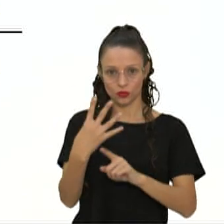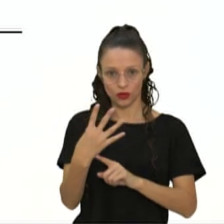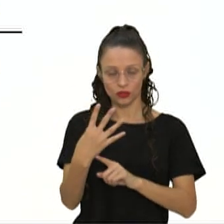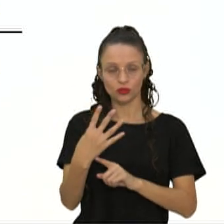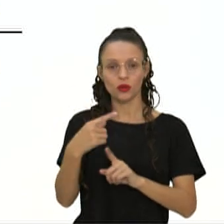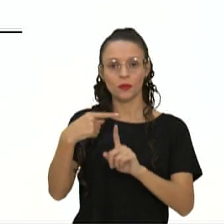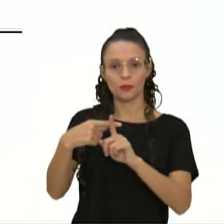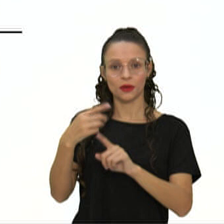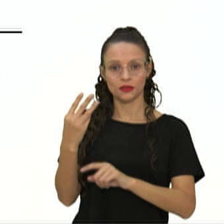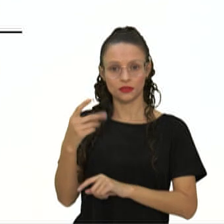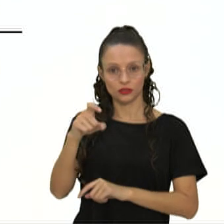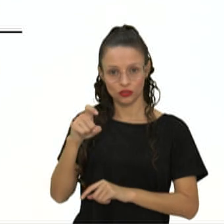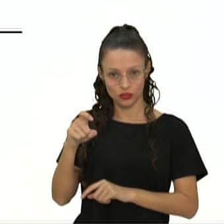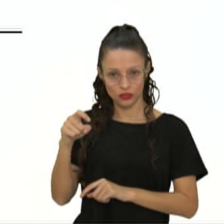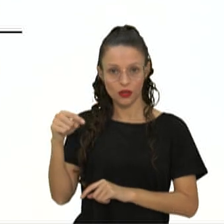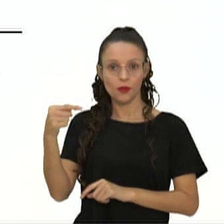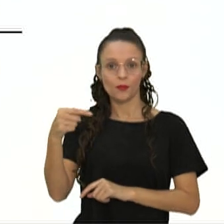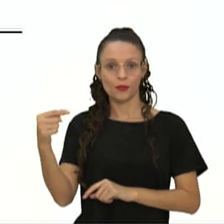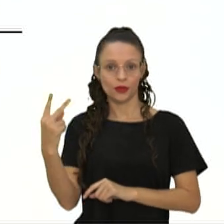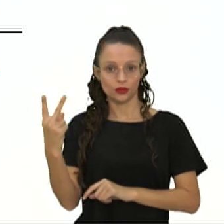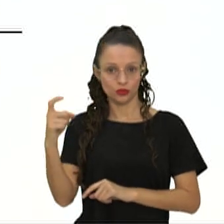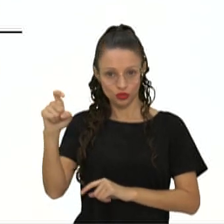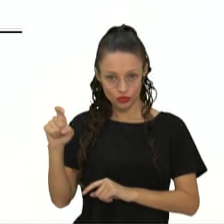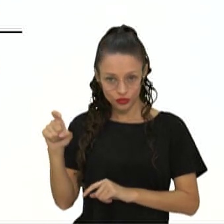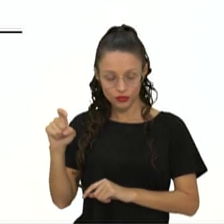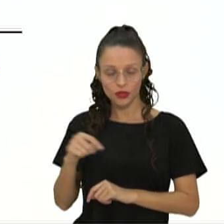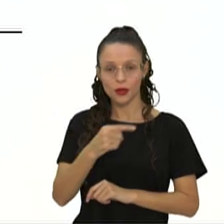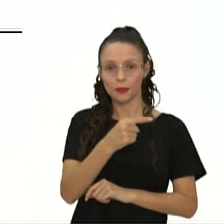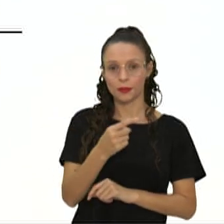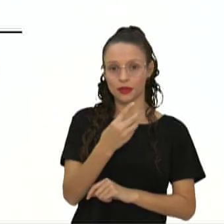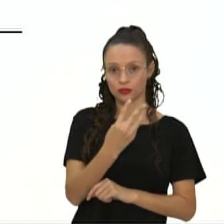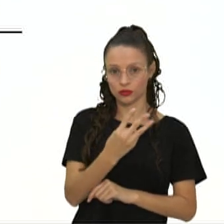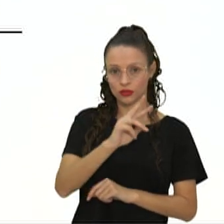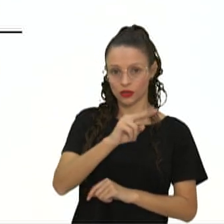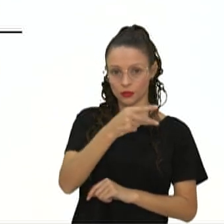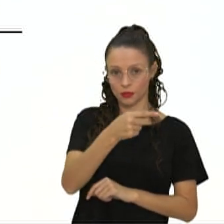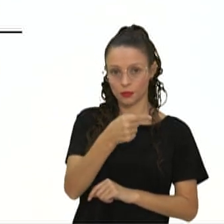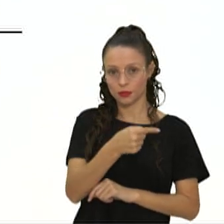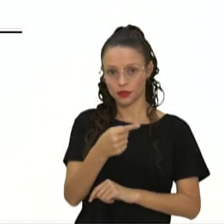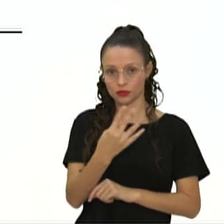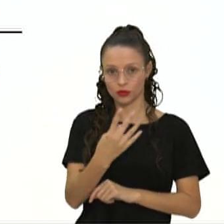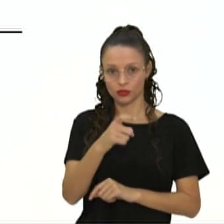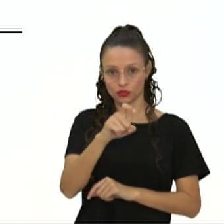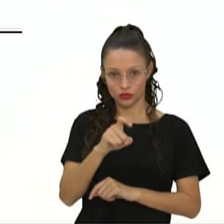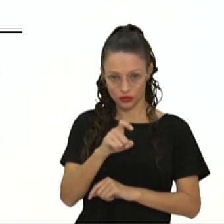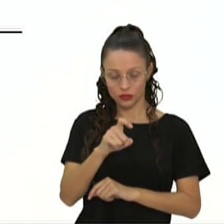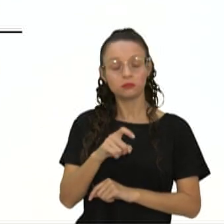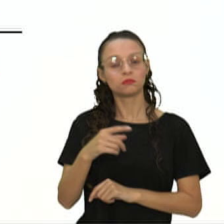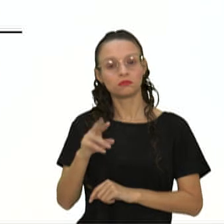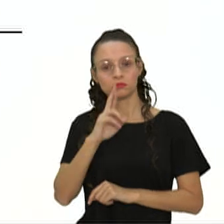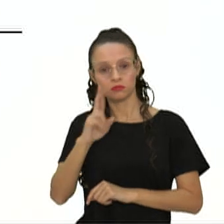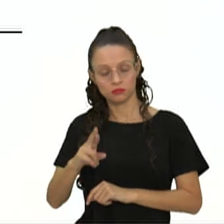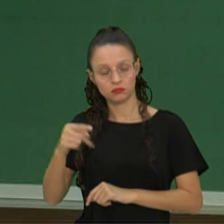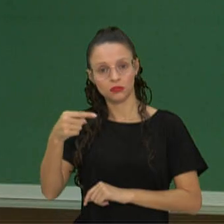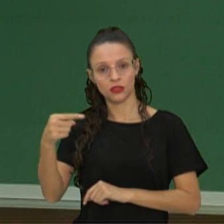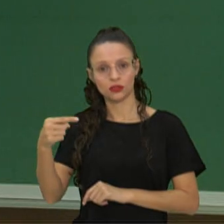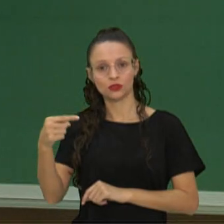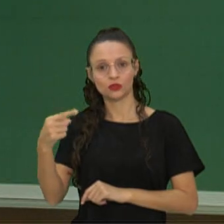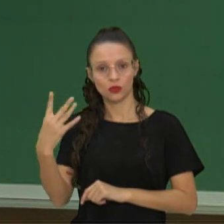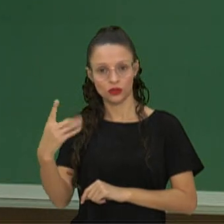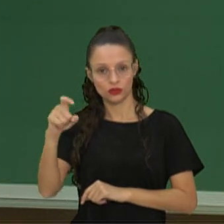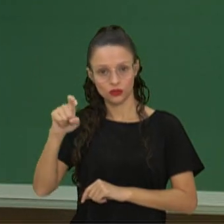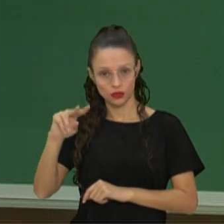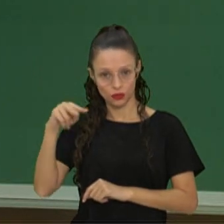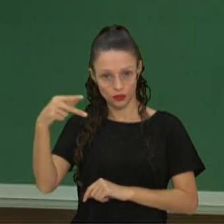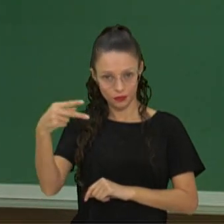3x dá menos 2x. Menos 3x ao quadrado, menos 4x ao quadrado é menos 7x ao quadrado. Não esquece que